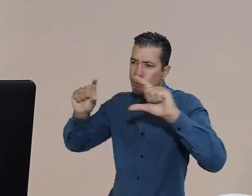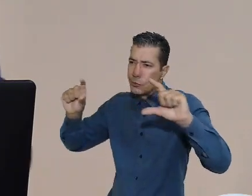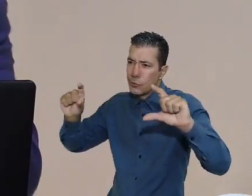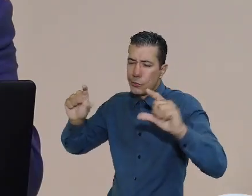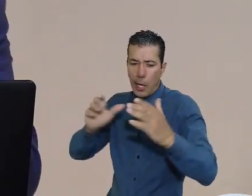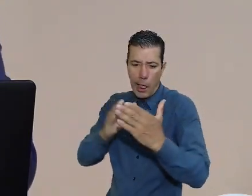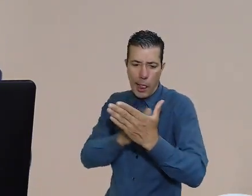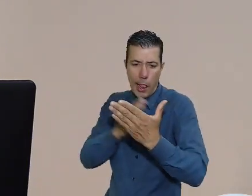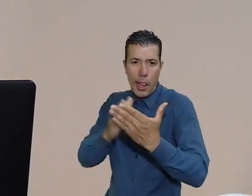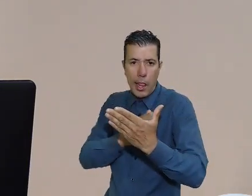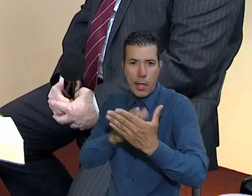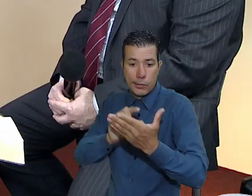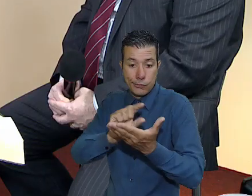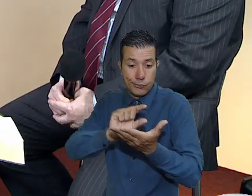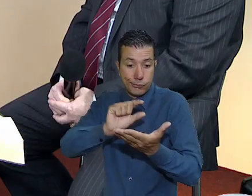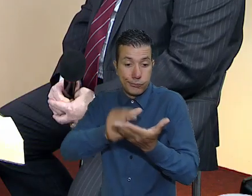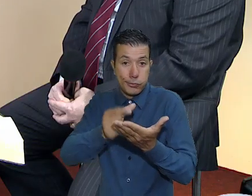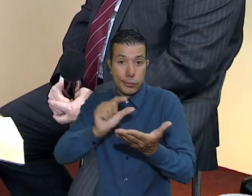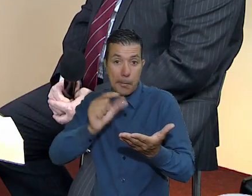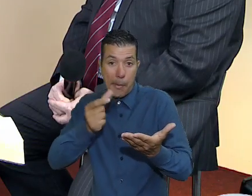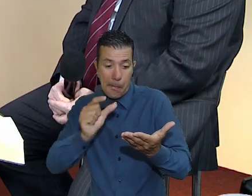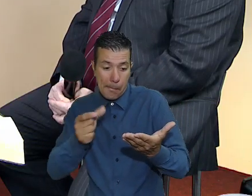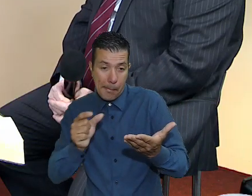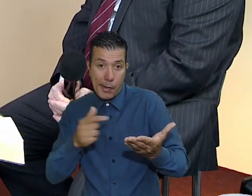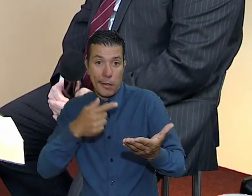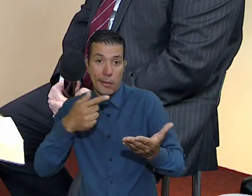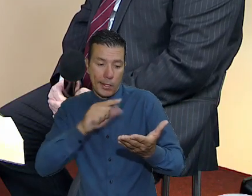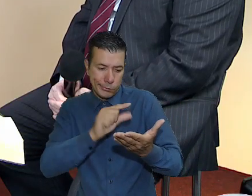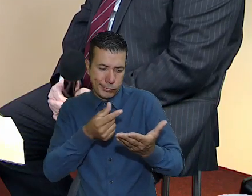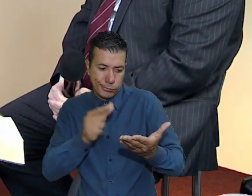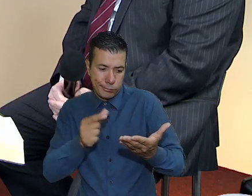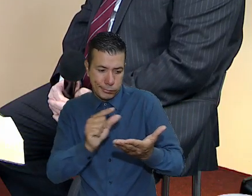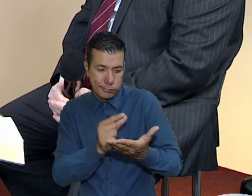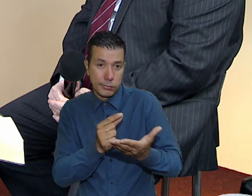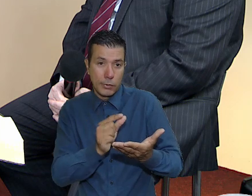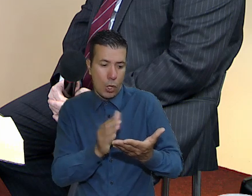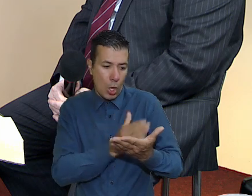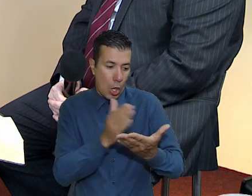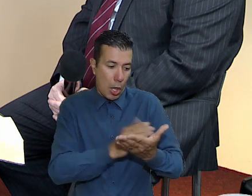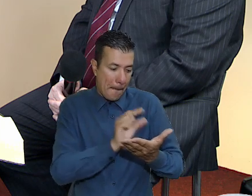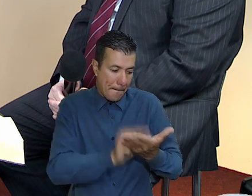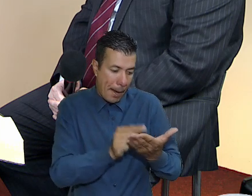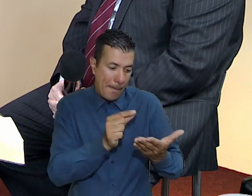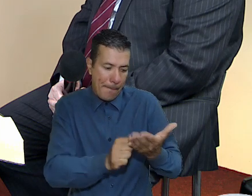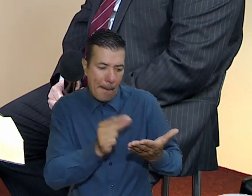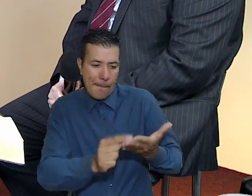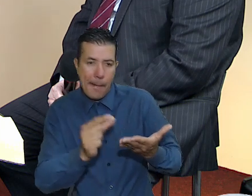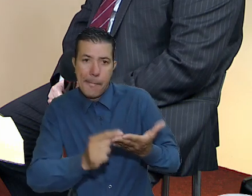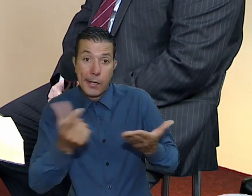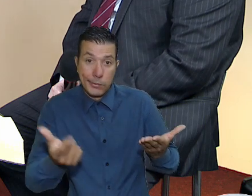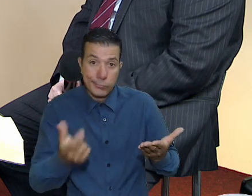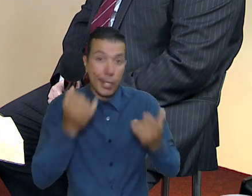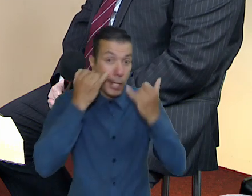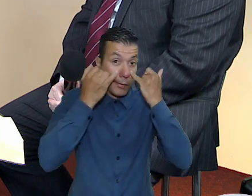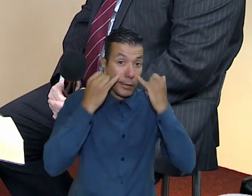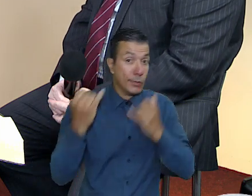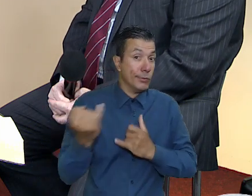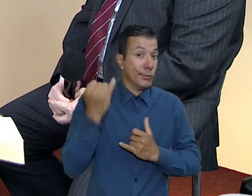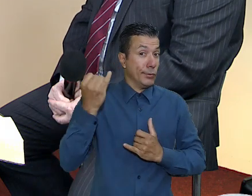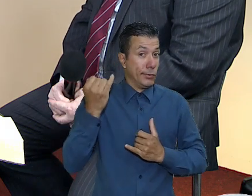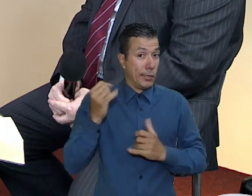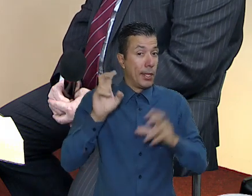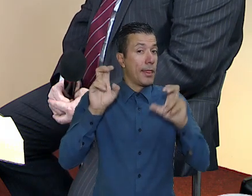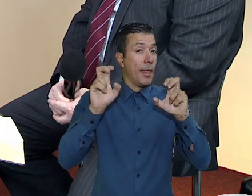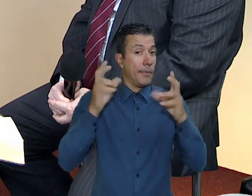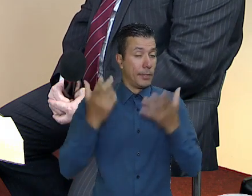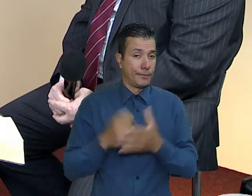livro que era selado com sete selos, e nós entendemos algumas informações importantes sobre esse